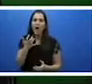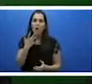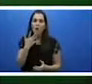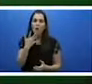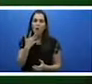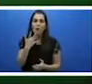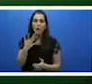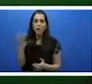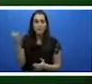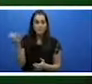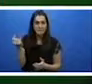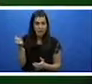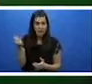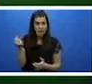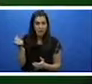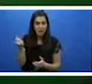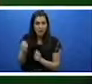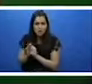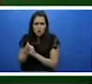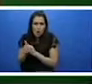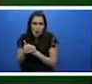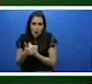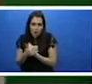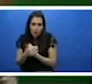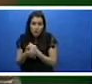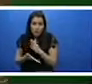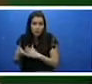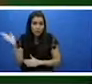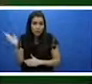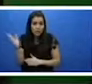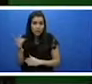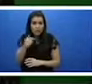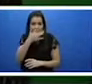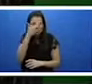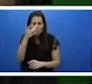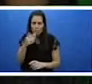e consegue se camuflar. E até escapar dos seus predadores, né?